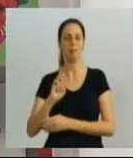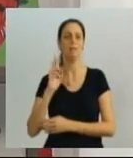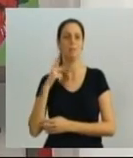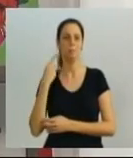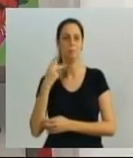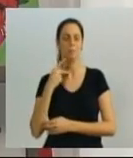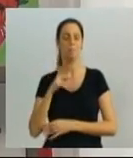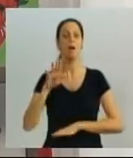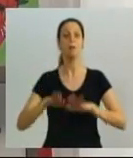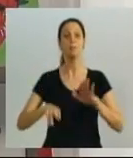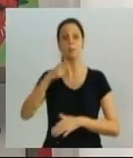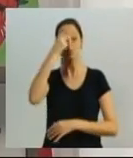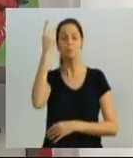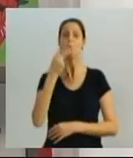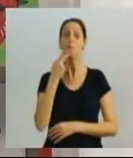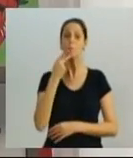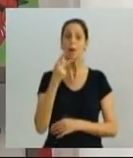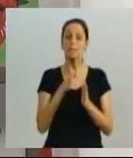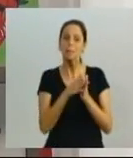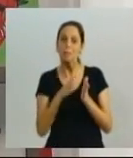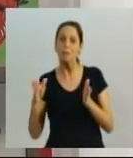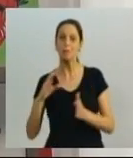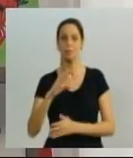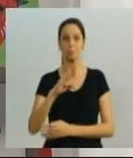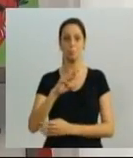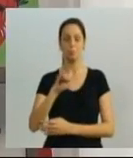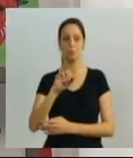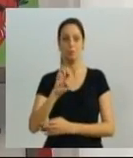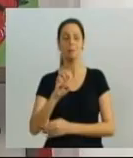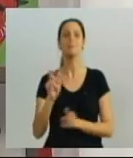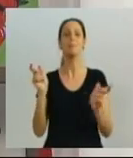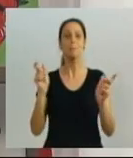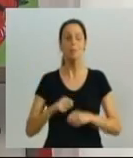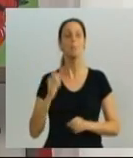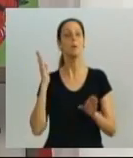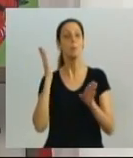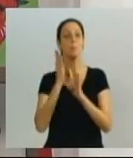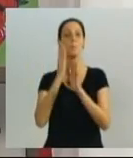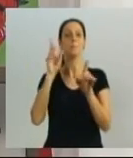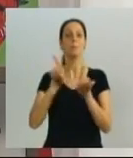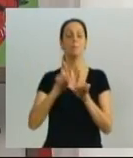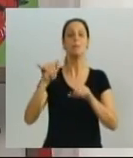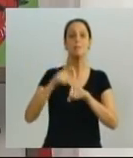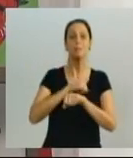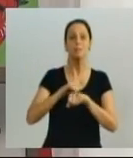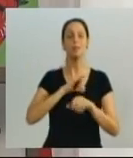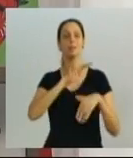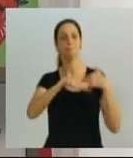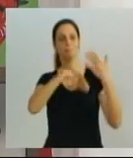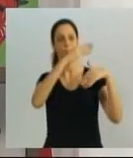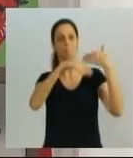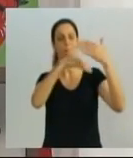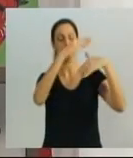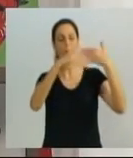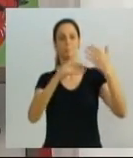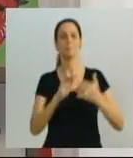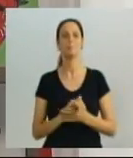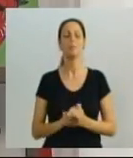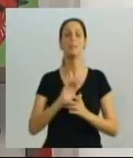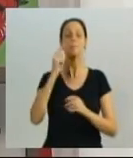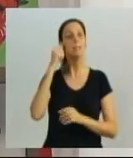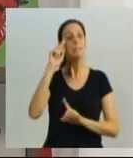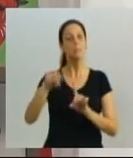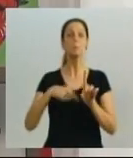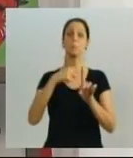muitos dizem que, através da crise, você pode achar oportunidades para crescer. E,